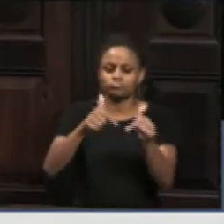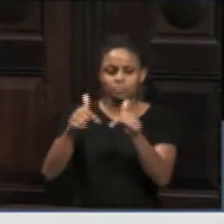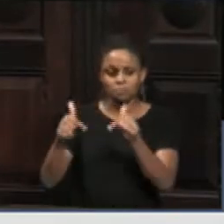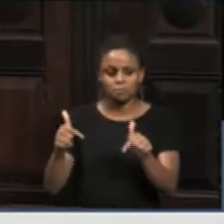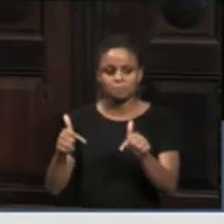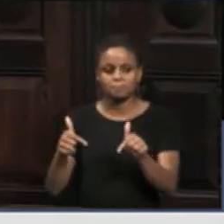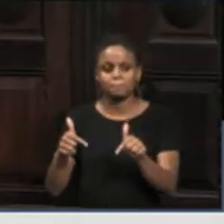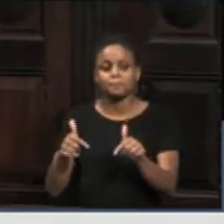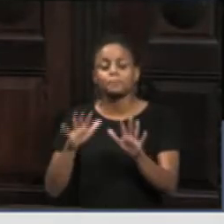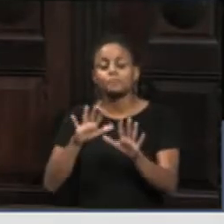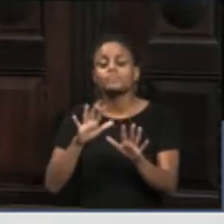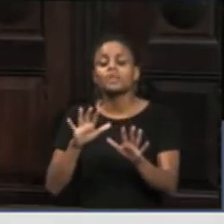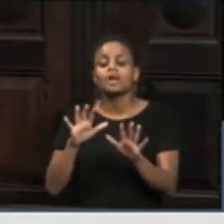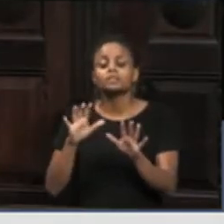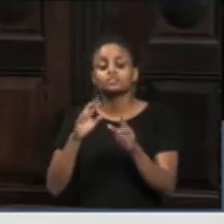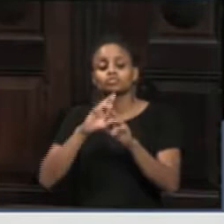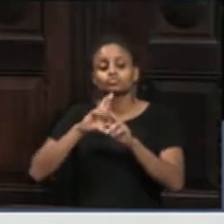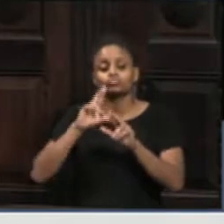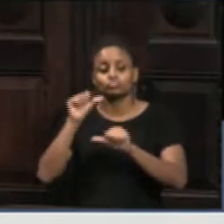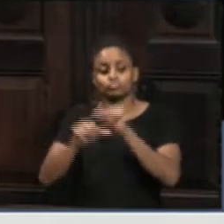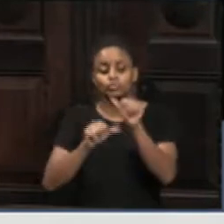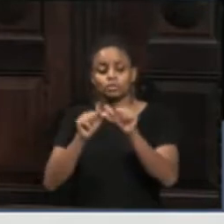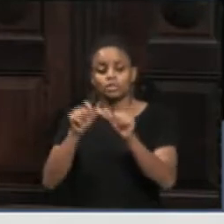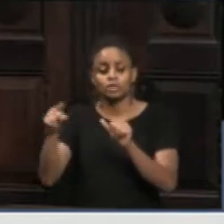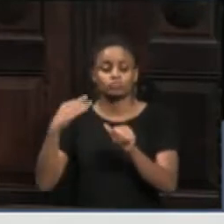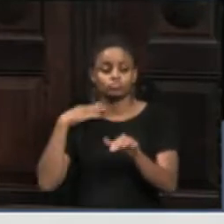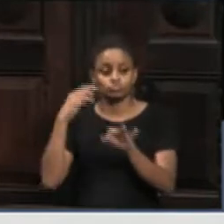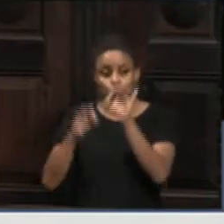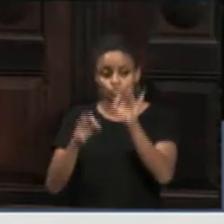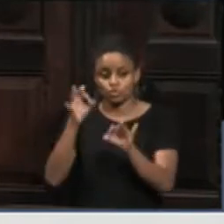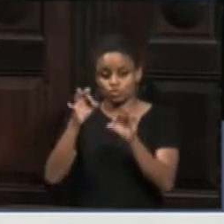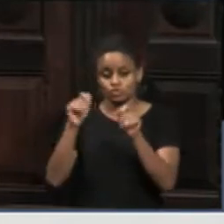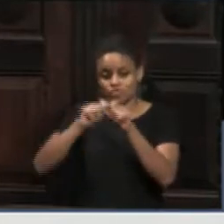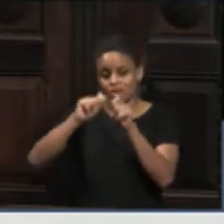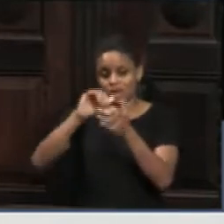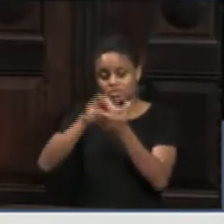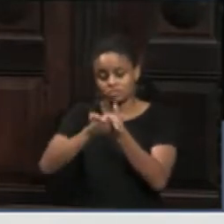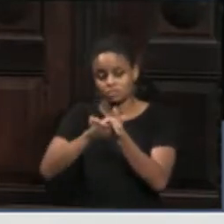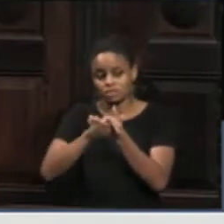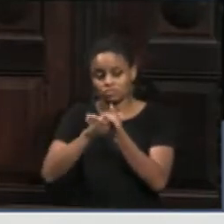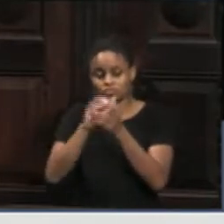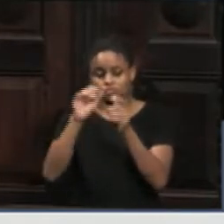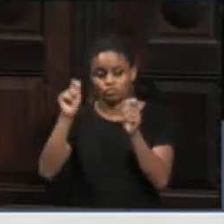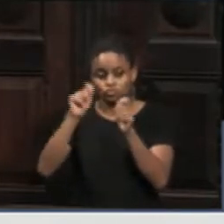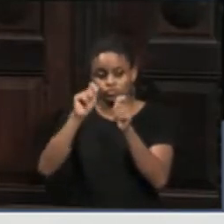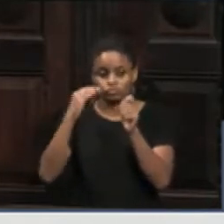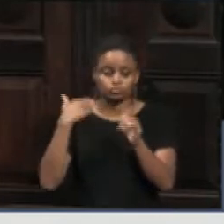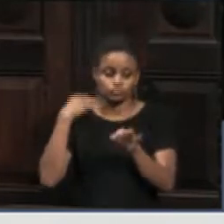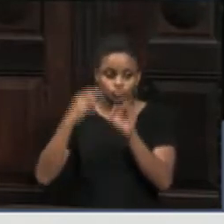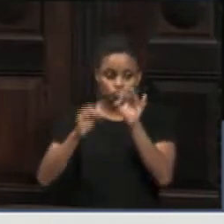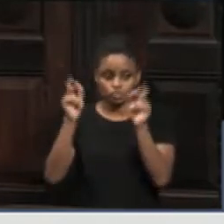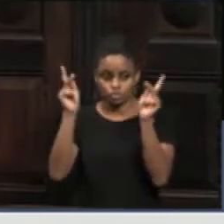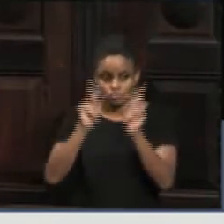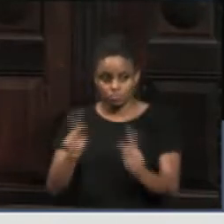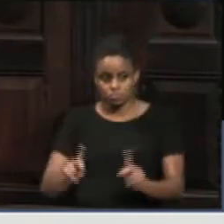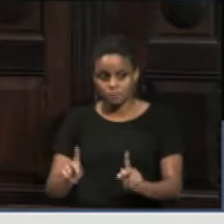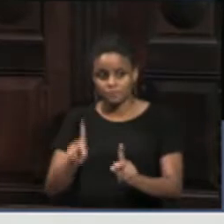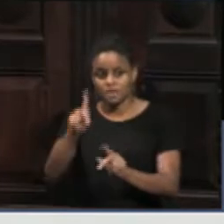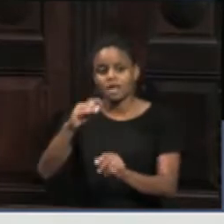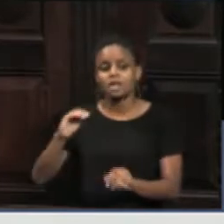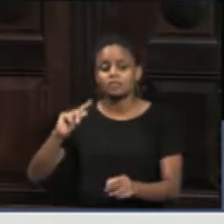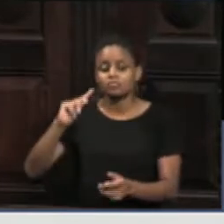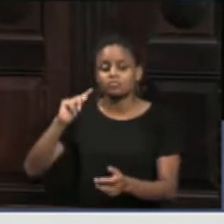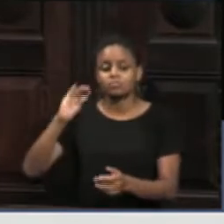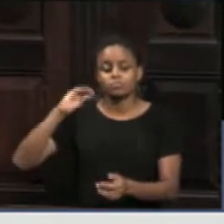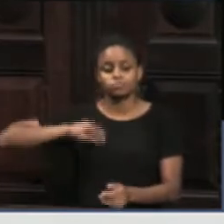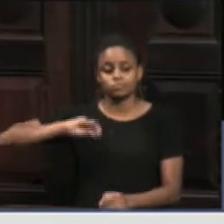juiz de paz, obviamente, na atividade dele, muitos dos casamentos que são gratuitos, ele não recebe pela sua atuação. Então, é muito